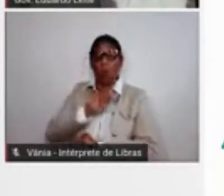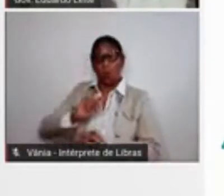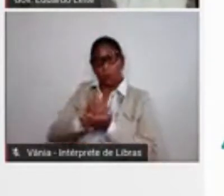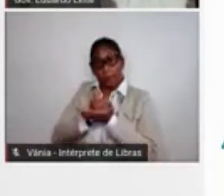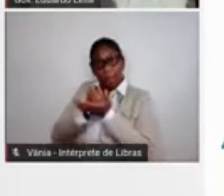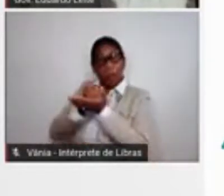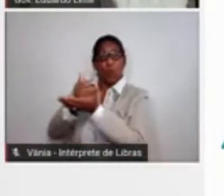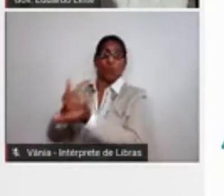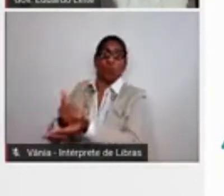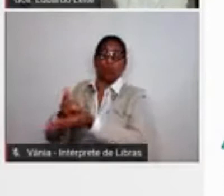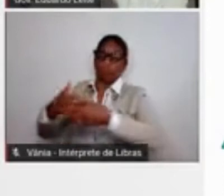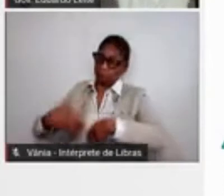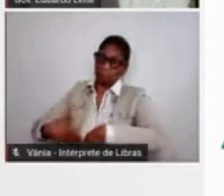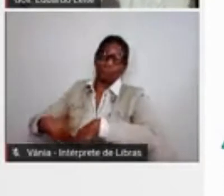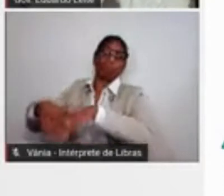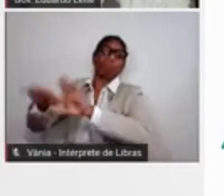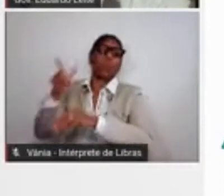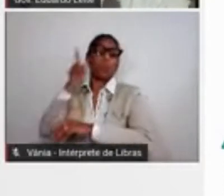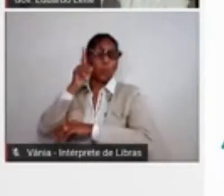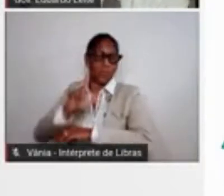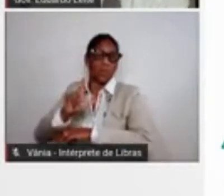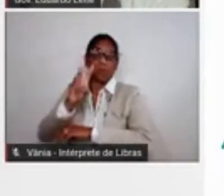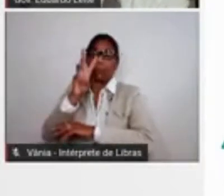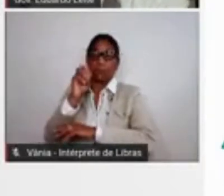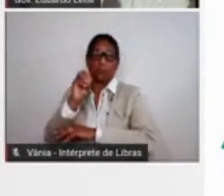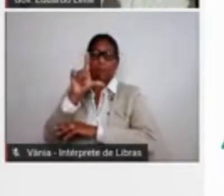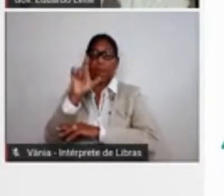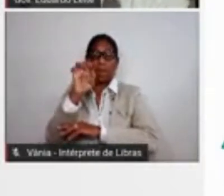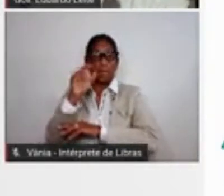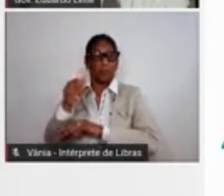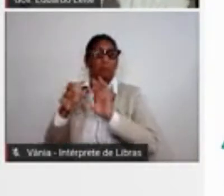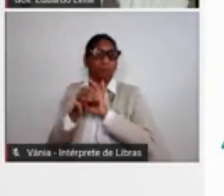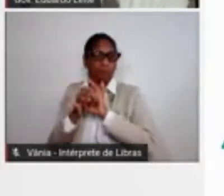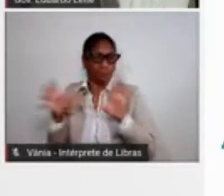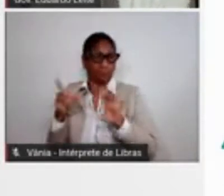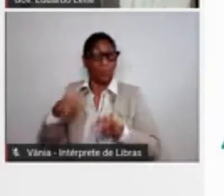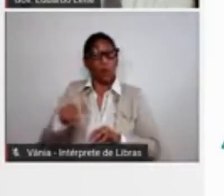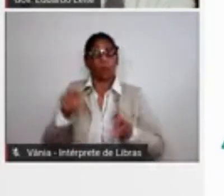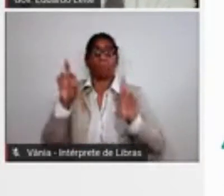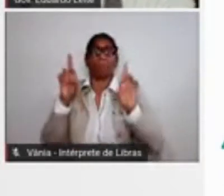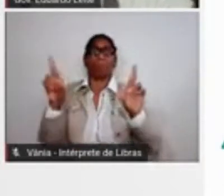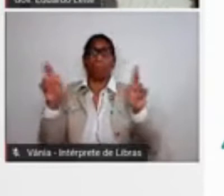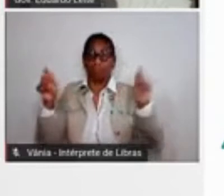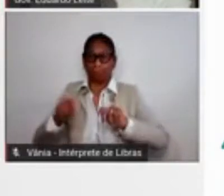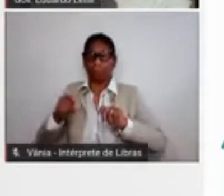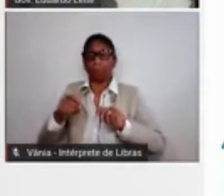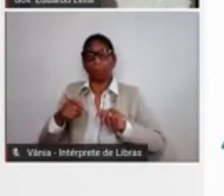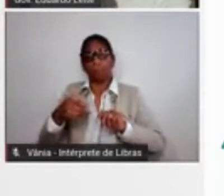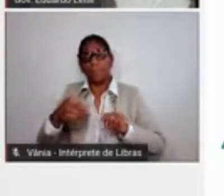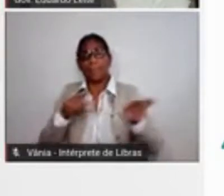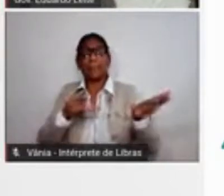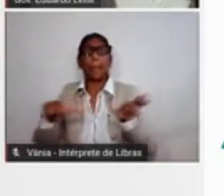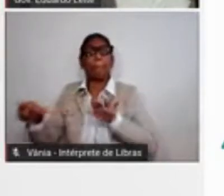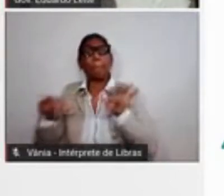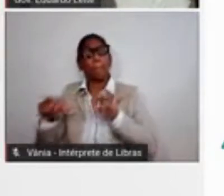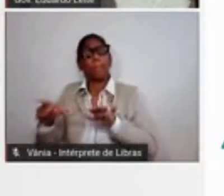que todos esses leitos sejam viabilizados e temos a expectativa de que eles possam ser viabilizados nas próximas semanas. A